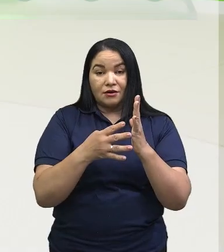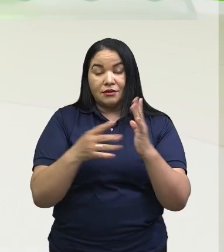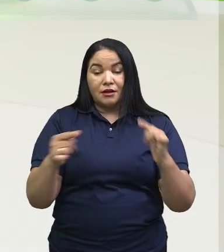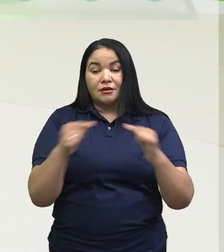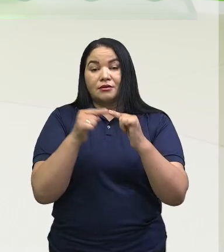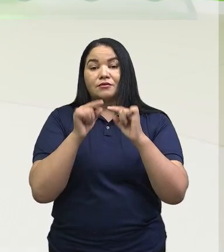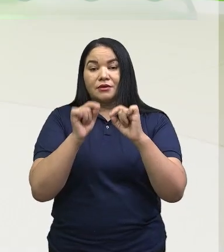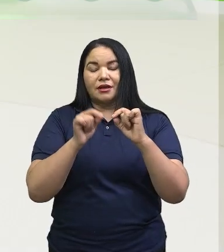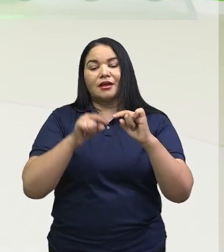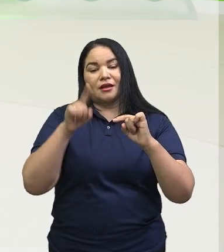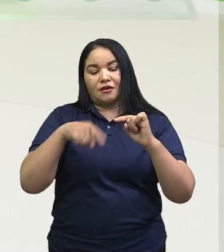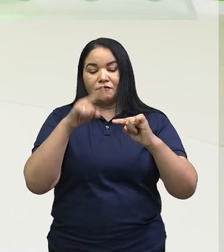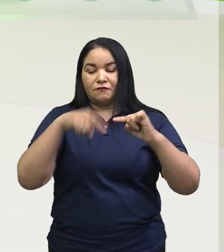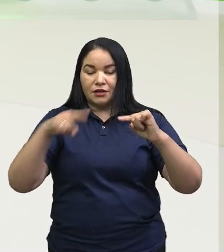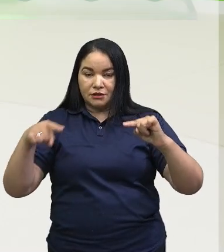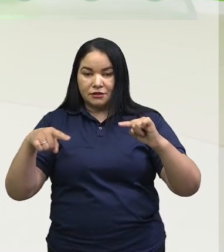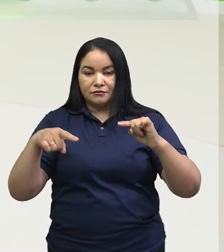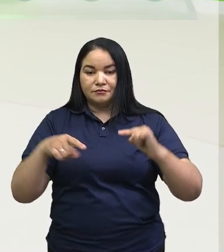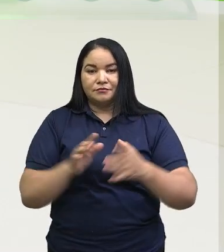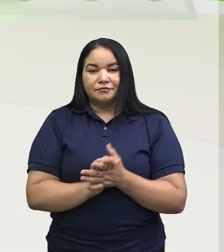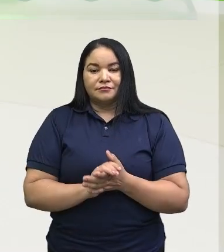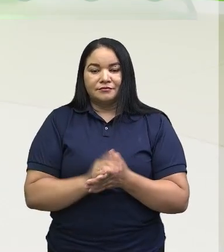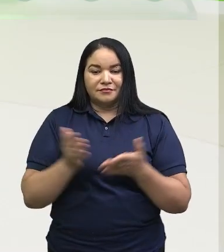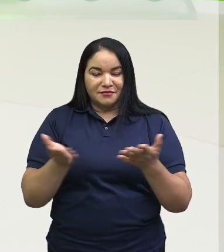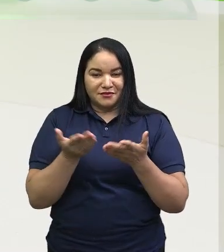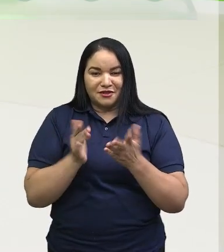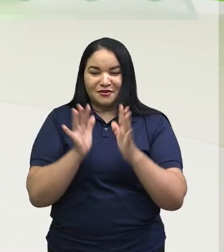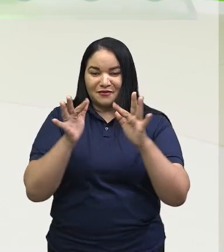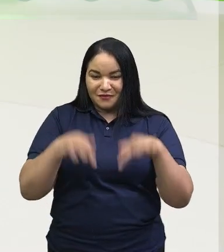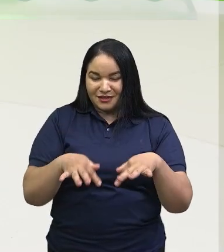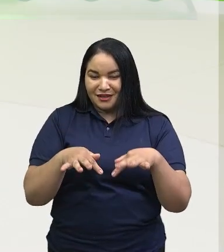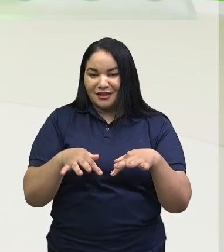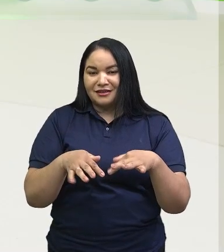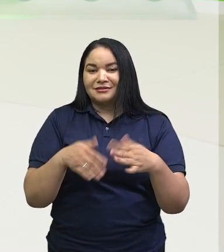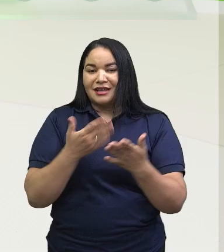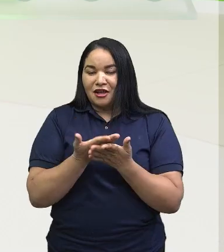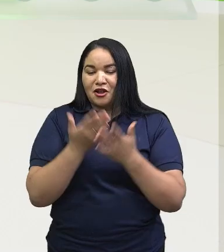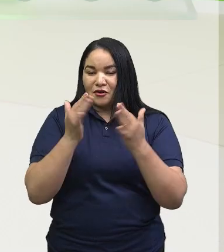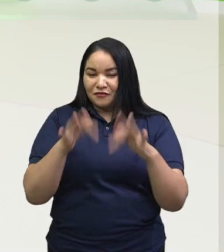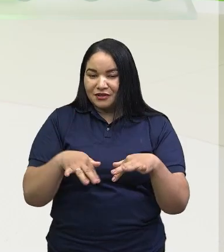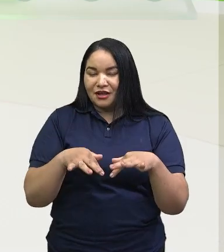a variação. Pessoal, chegamos ao final da nossa